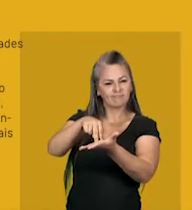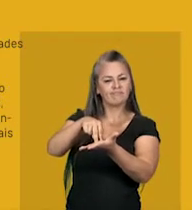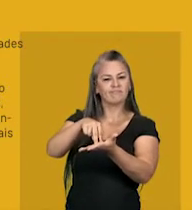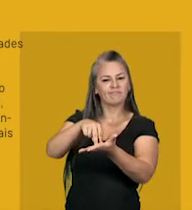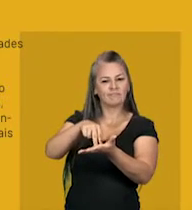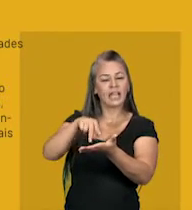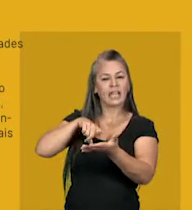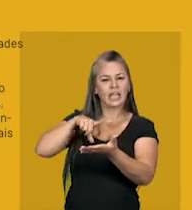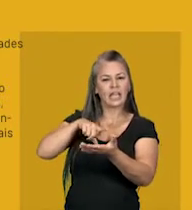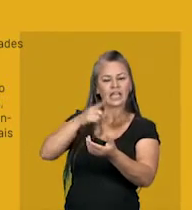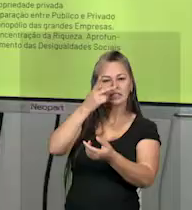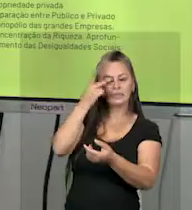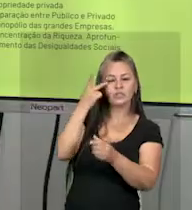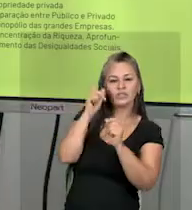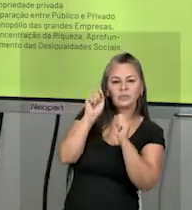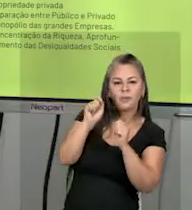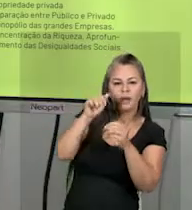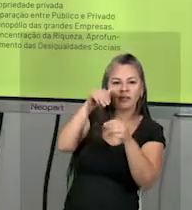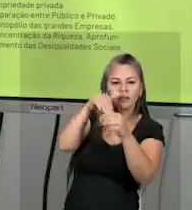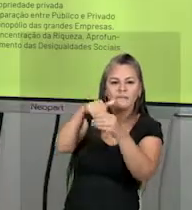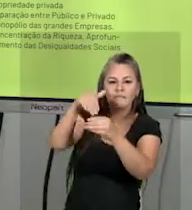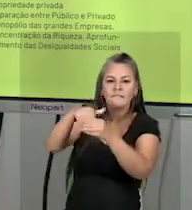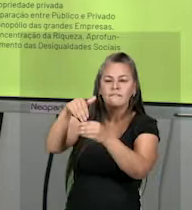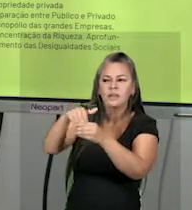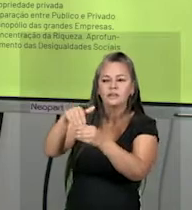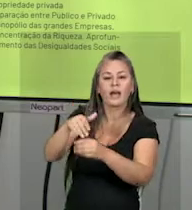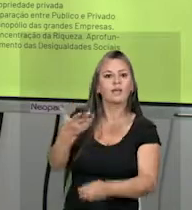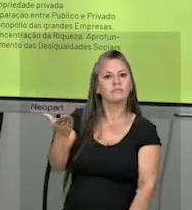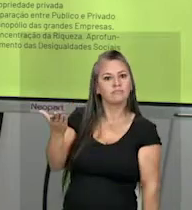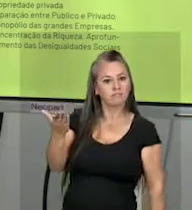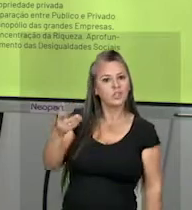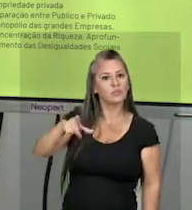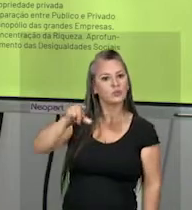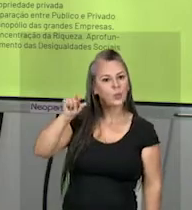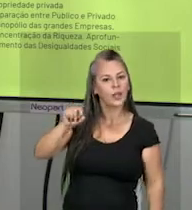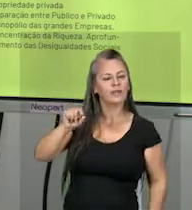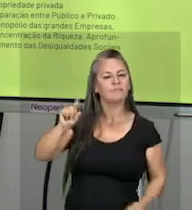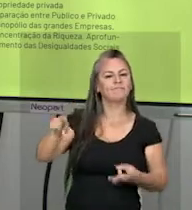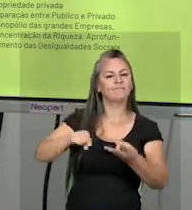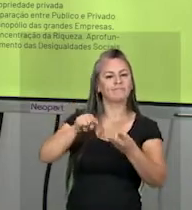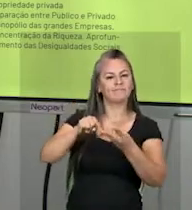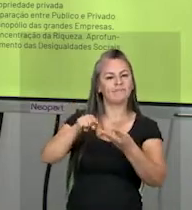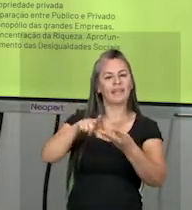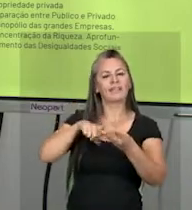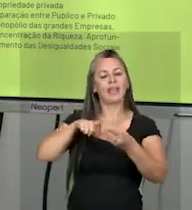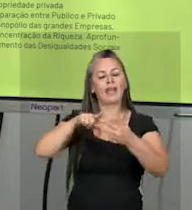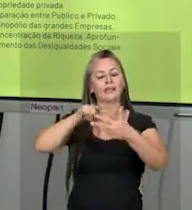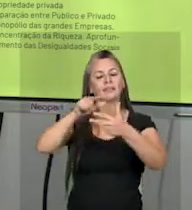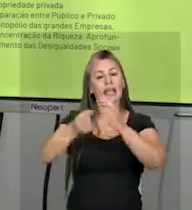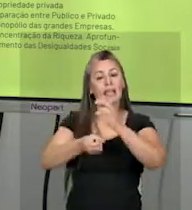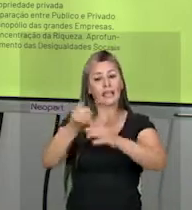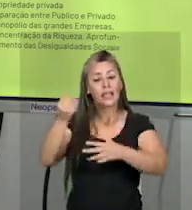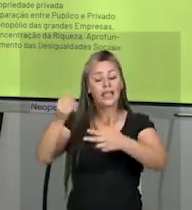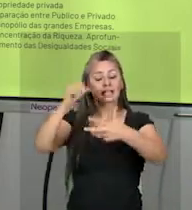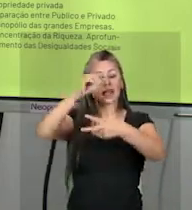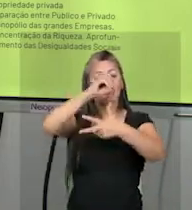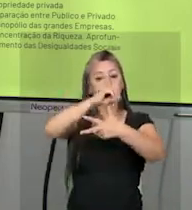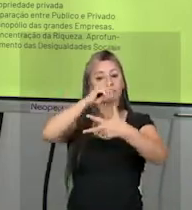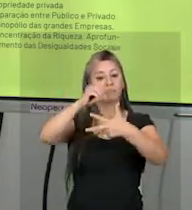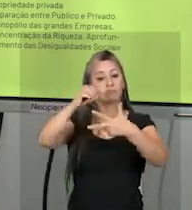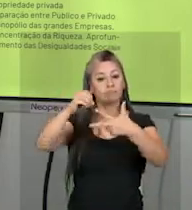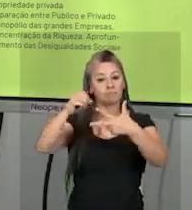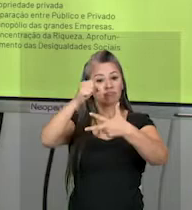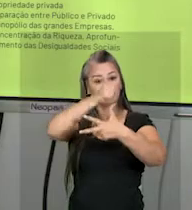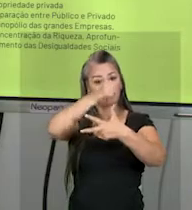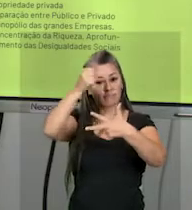eleger candidatos para representarem elas no Estado, a divisão dos poderes entre legislativo, executivo